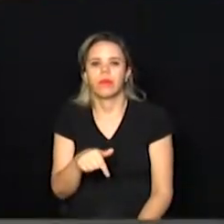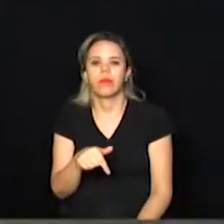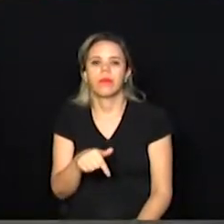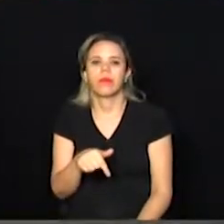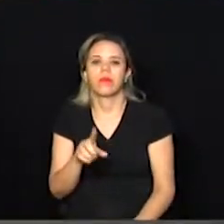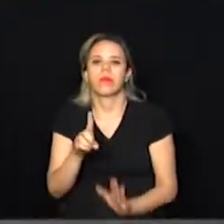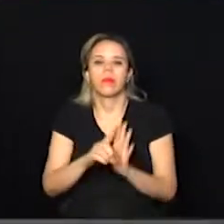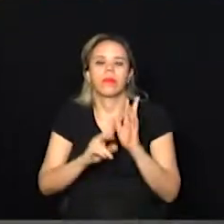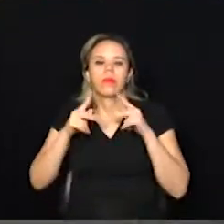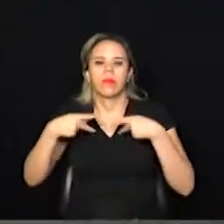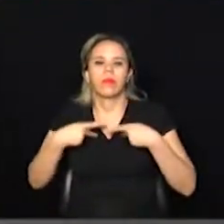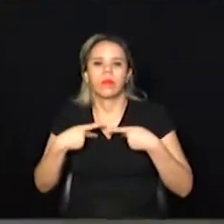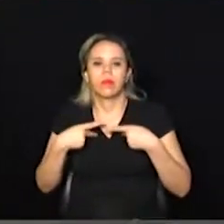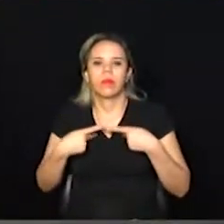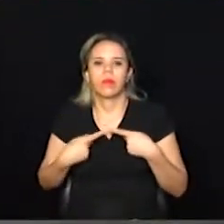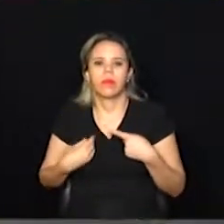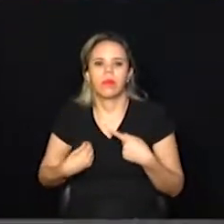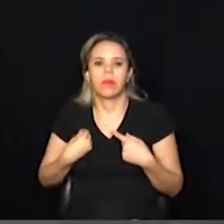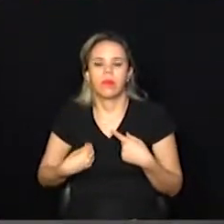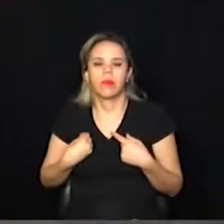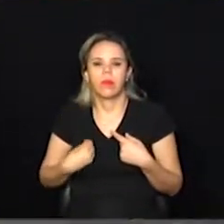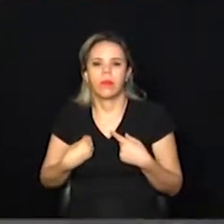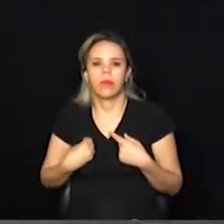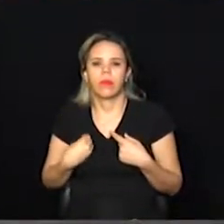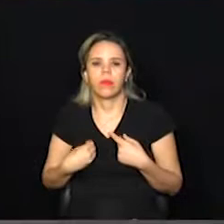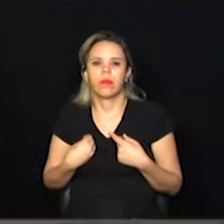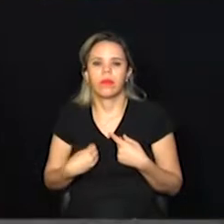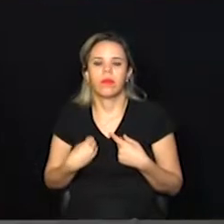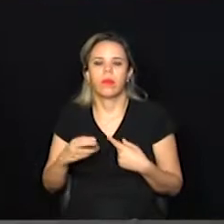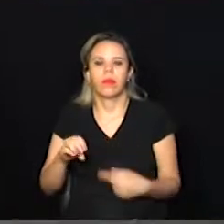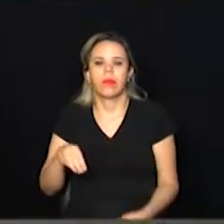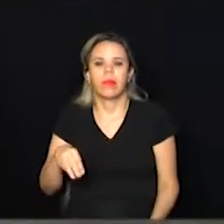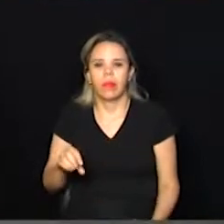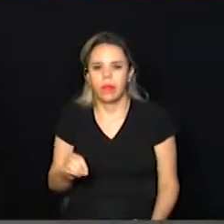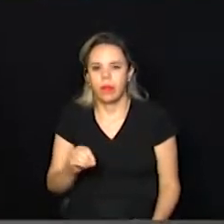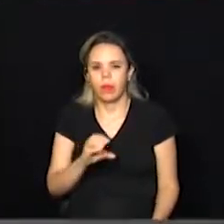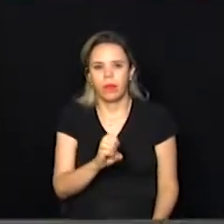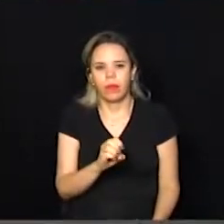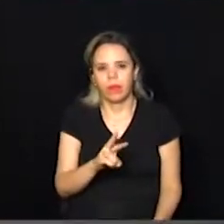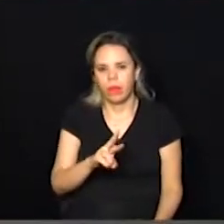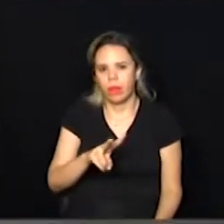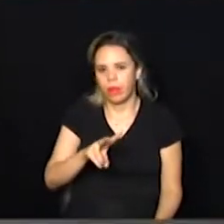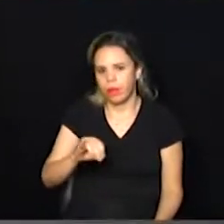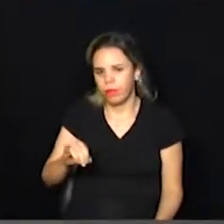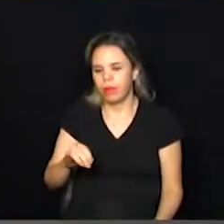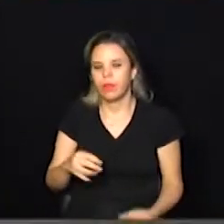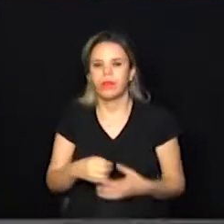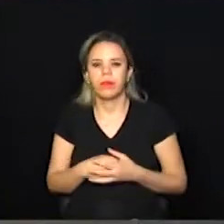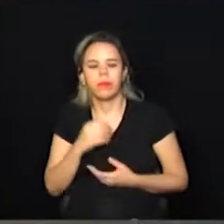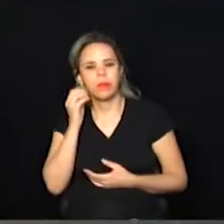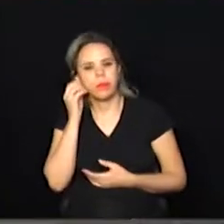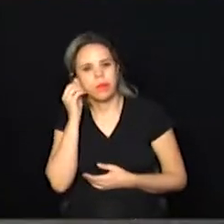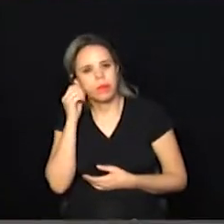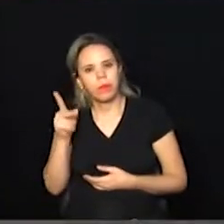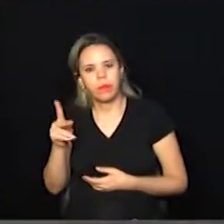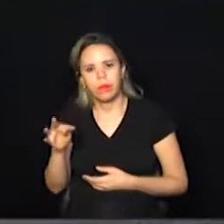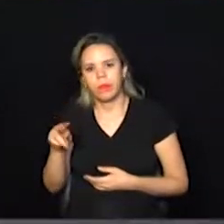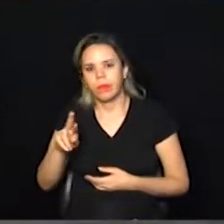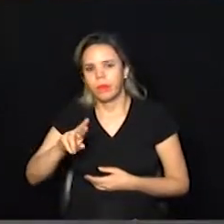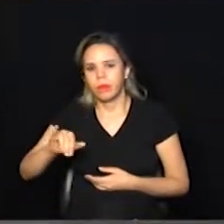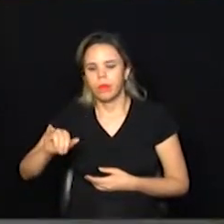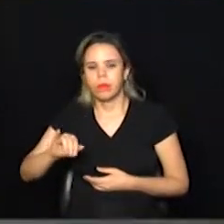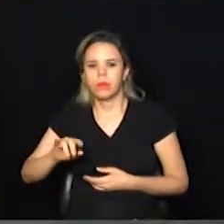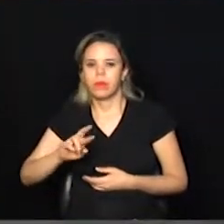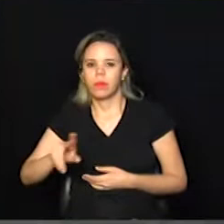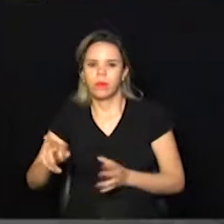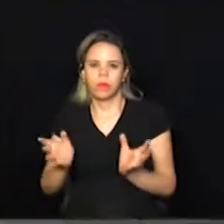Direitos Humanos, que é onde está a Marne, que é onde está o SEAMO e o SERAV. A Pati não é da